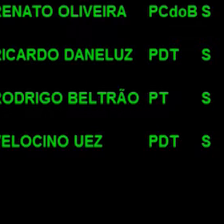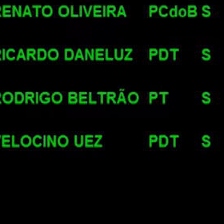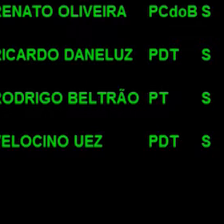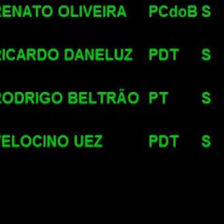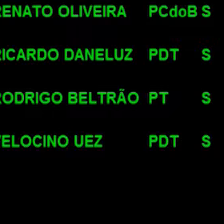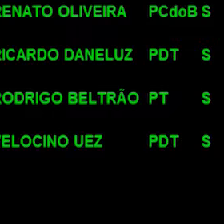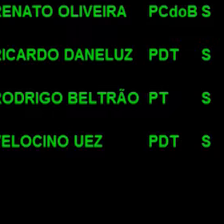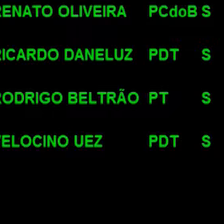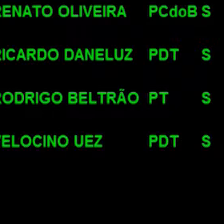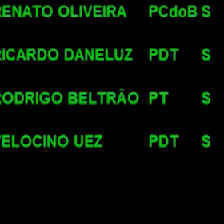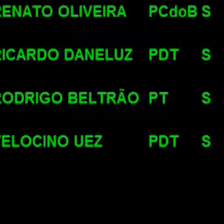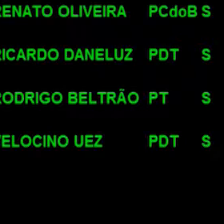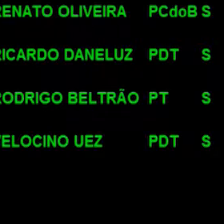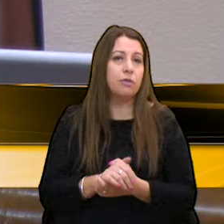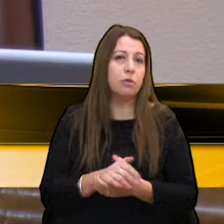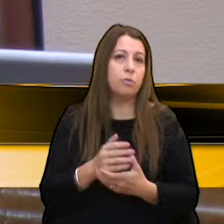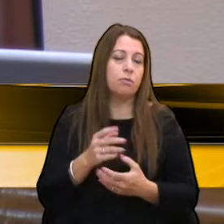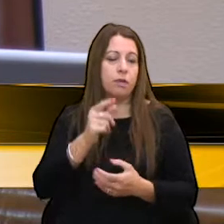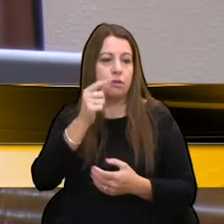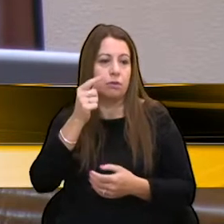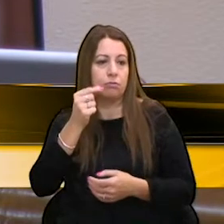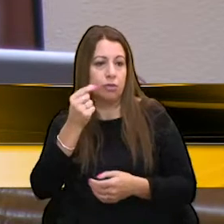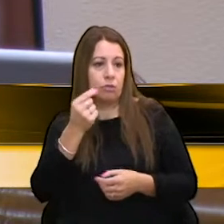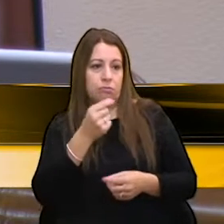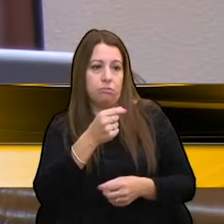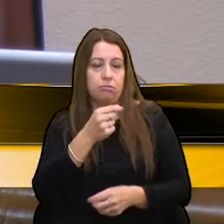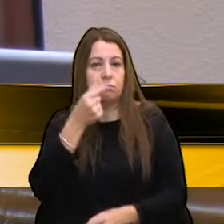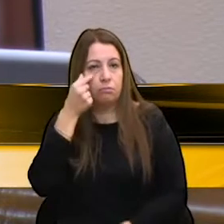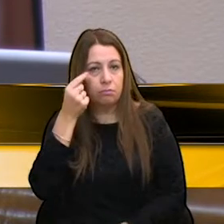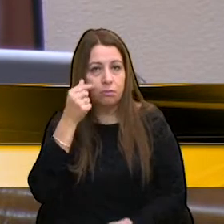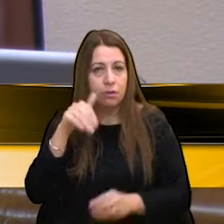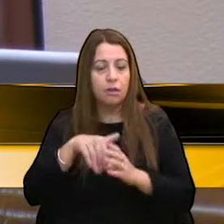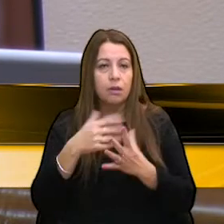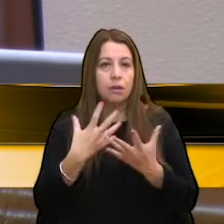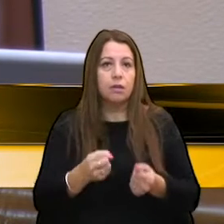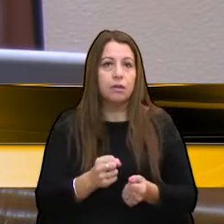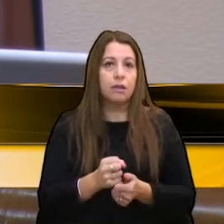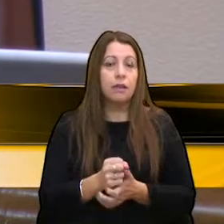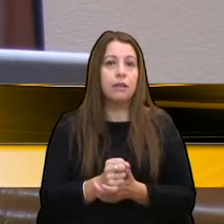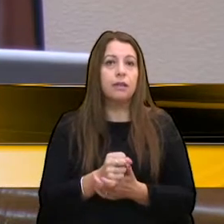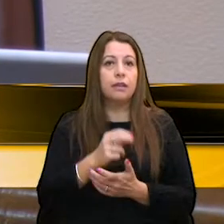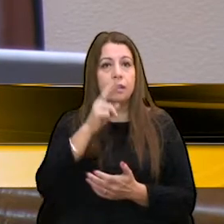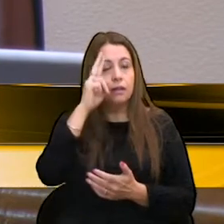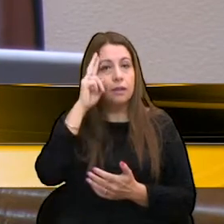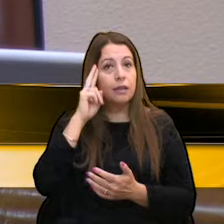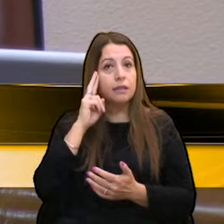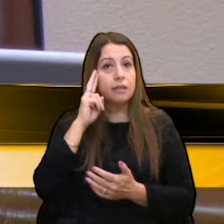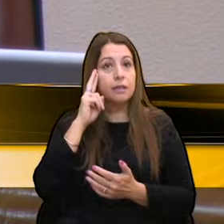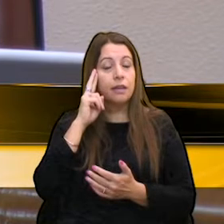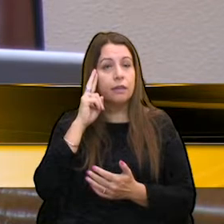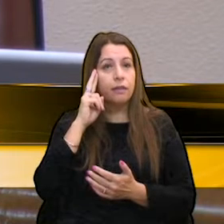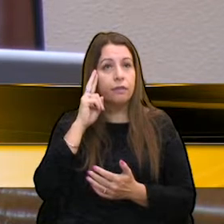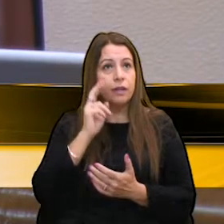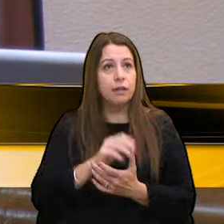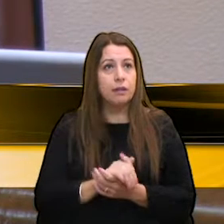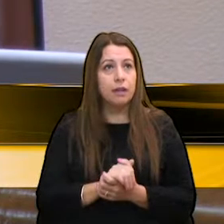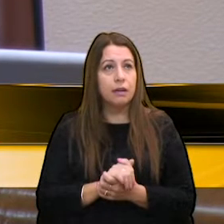Encerrado o registro dos votos. Vereador Eloy Frisso vota favorável. Vereador Rafael Bueno vota